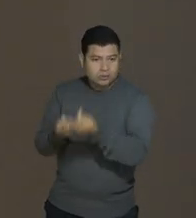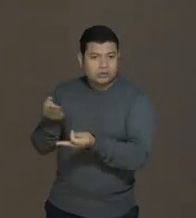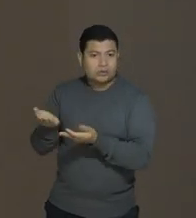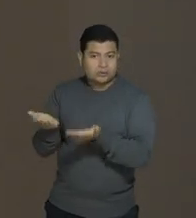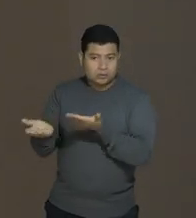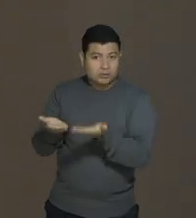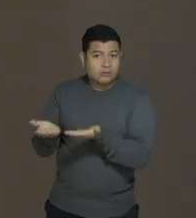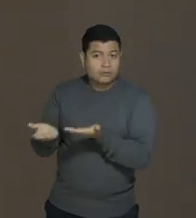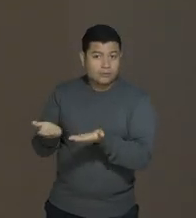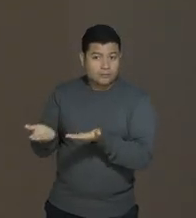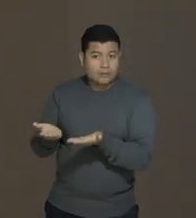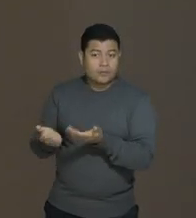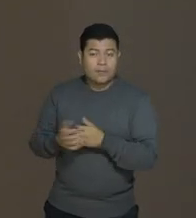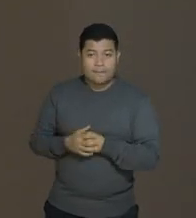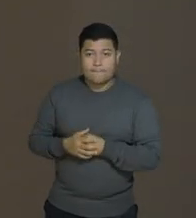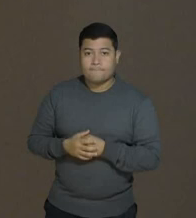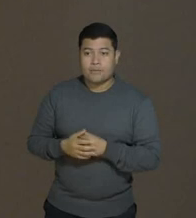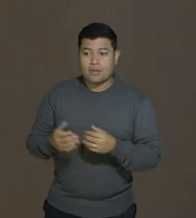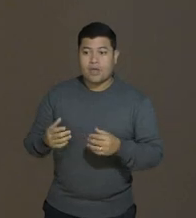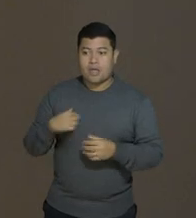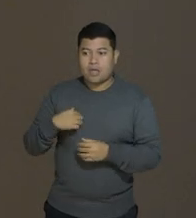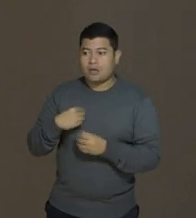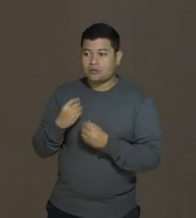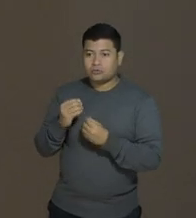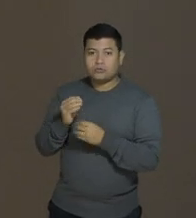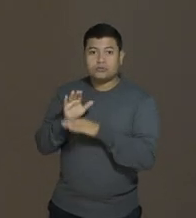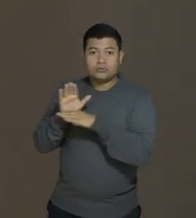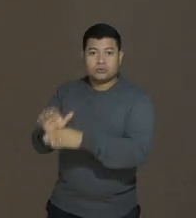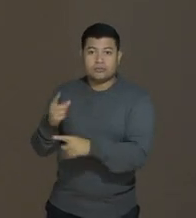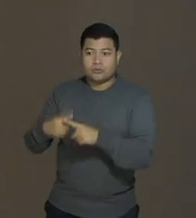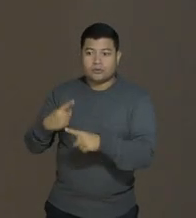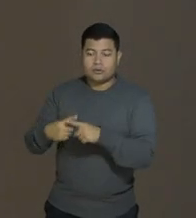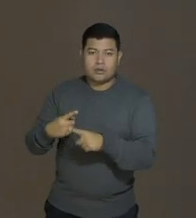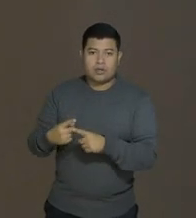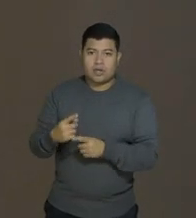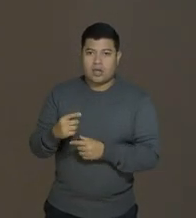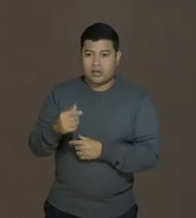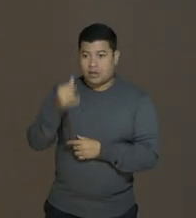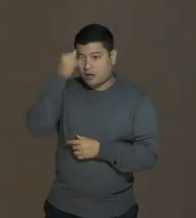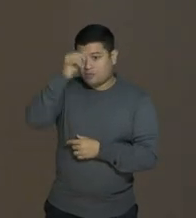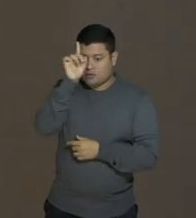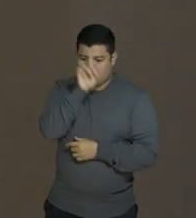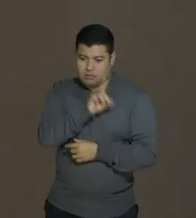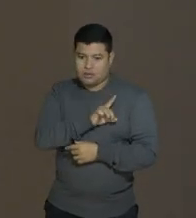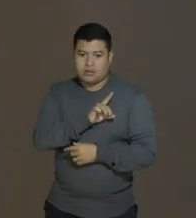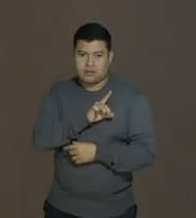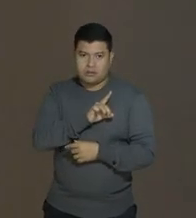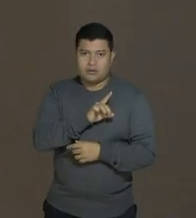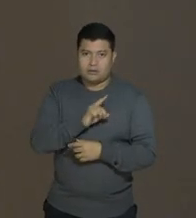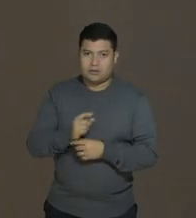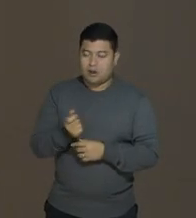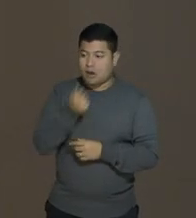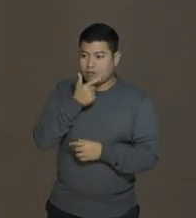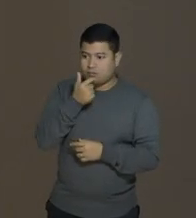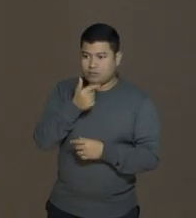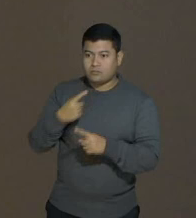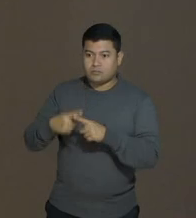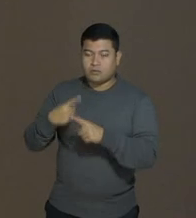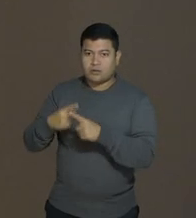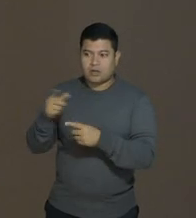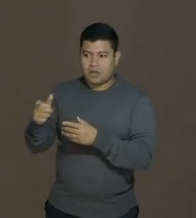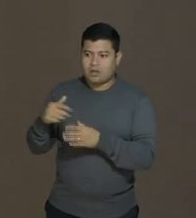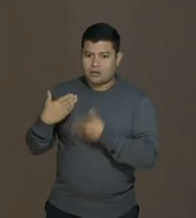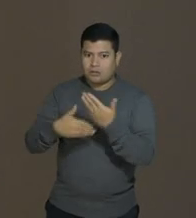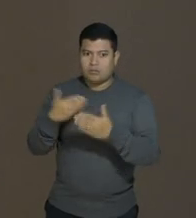dou antidepressivo, porque não cria dependência química, né? Os ansiolíticos criam dependência química. Aí eu dou um estimulante